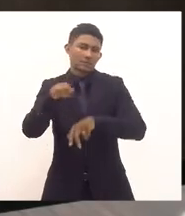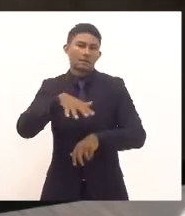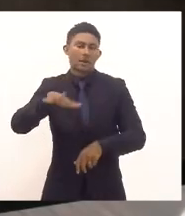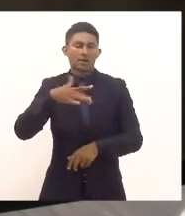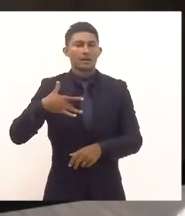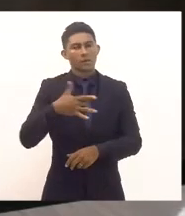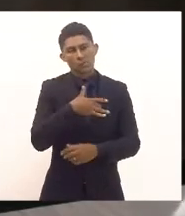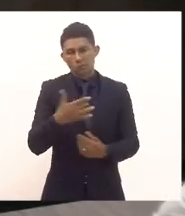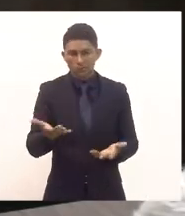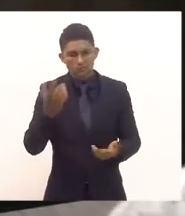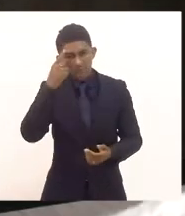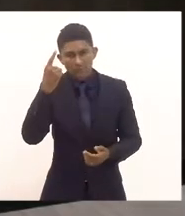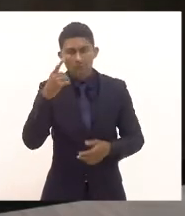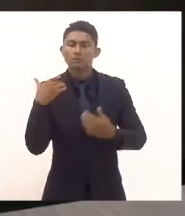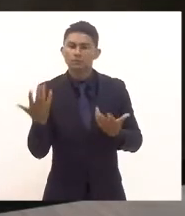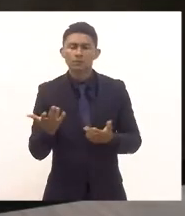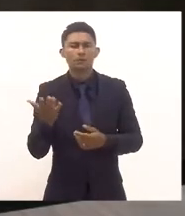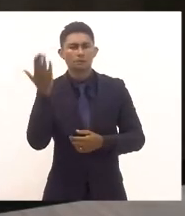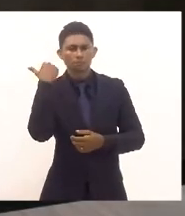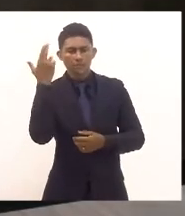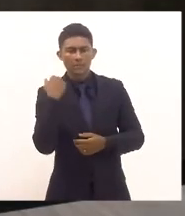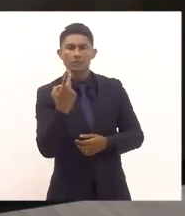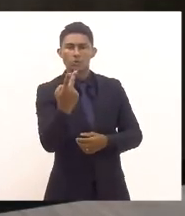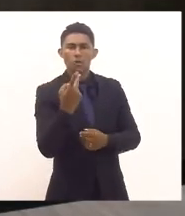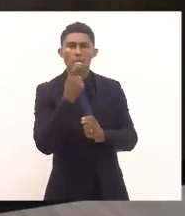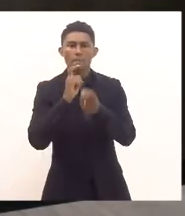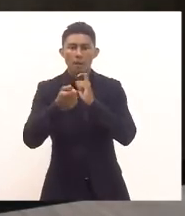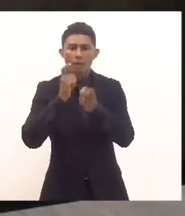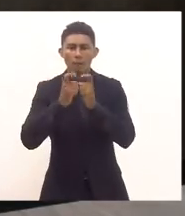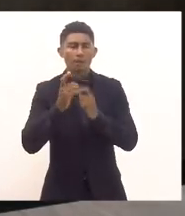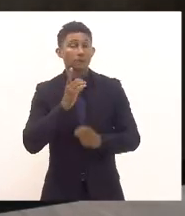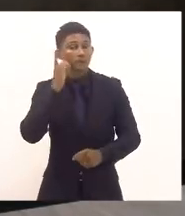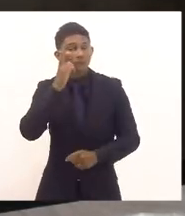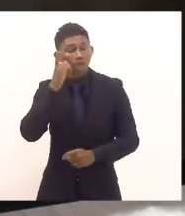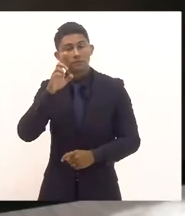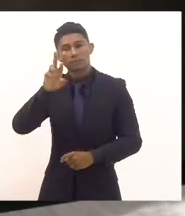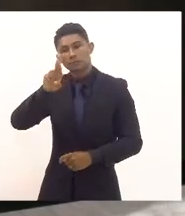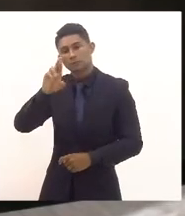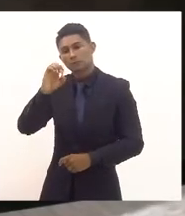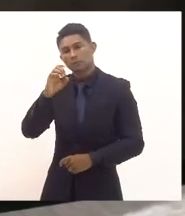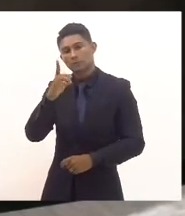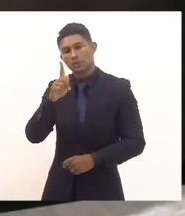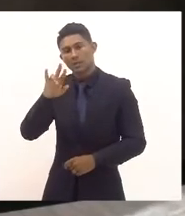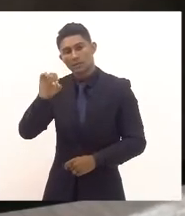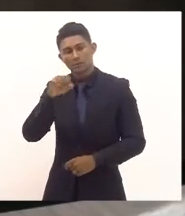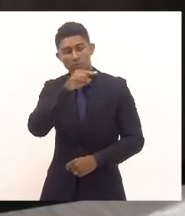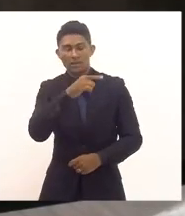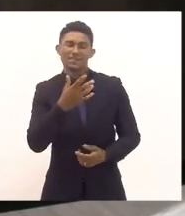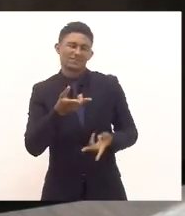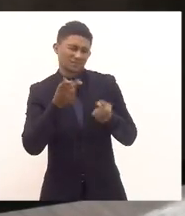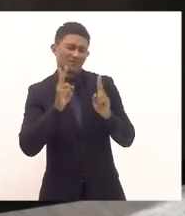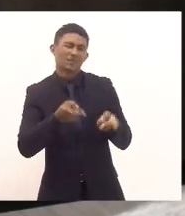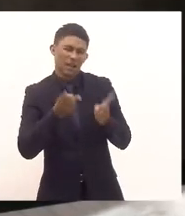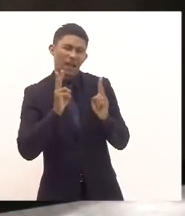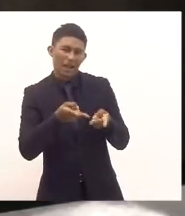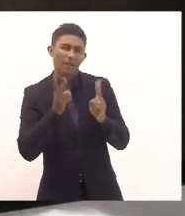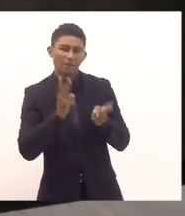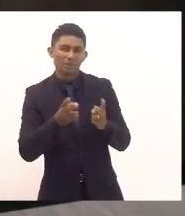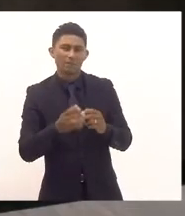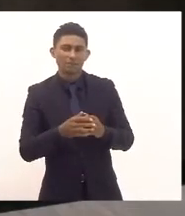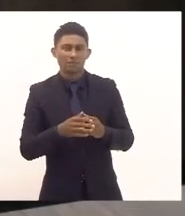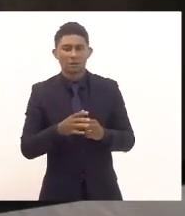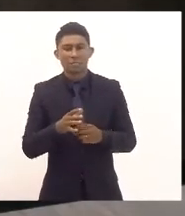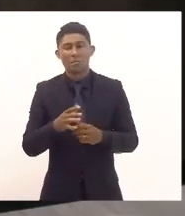vacina na ocasião que deu até um dos ácidos bases e deputado Rodrigo Amorim que costuma fazer esse tipo de intervenção mais